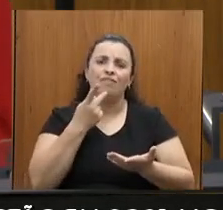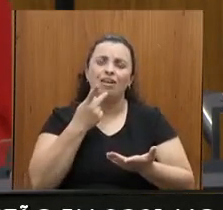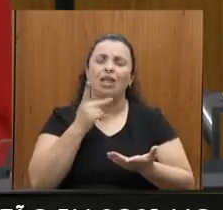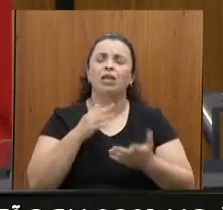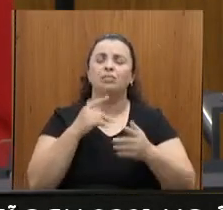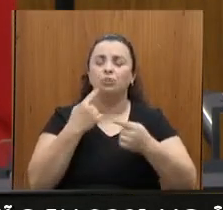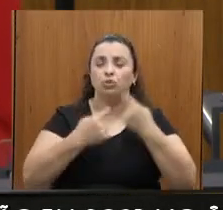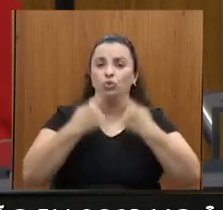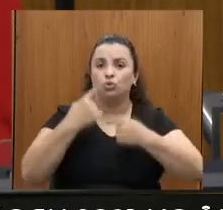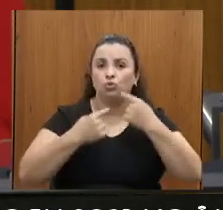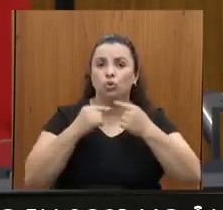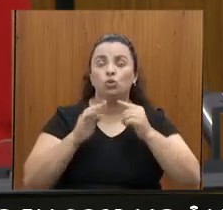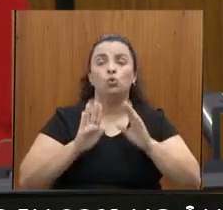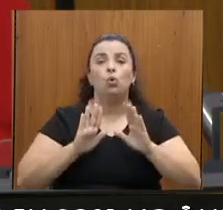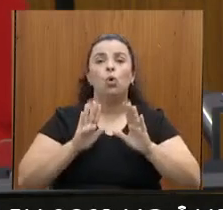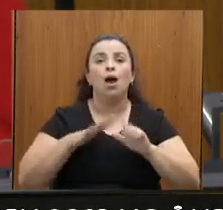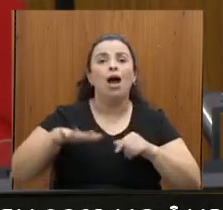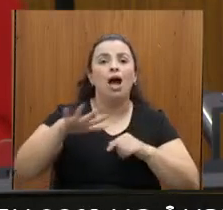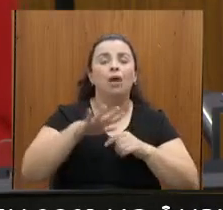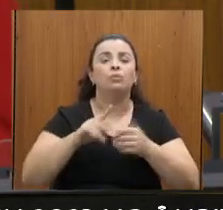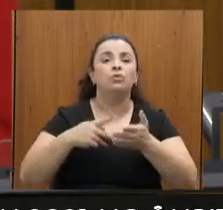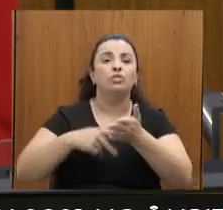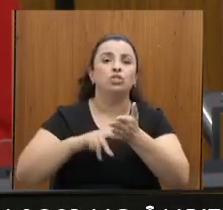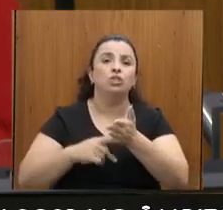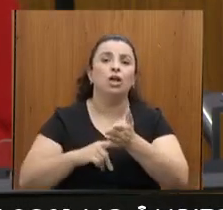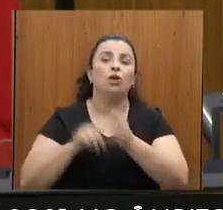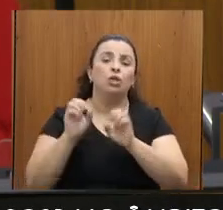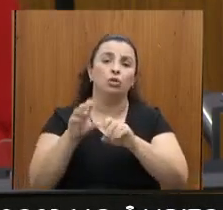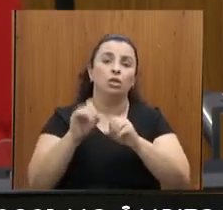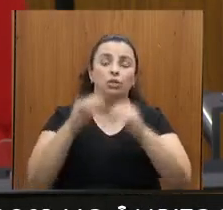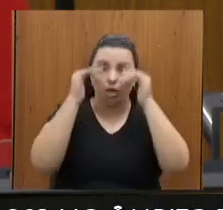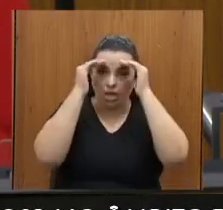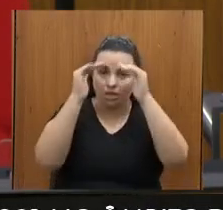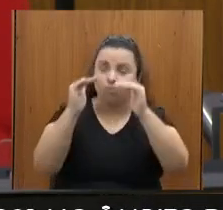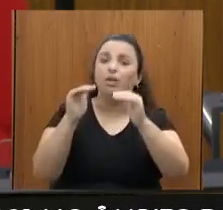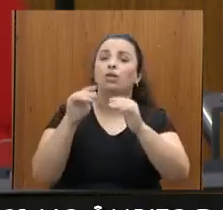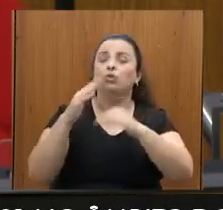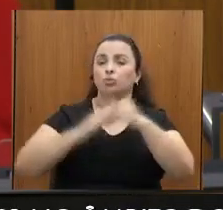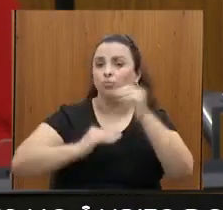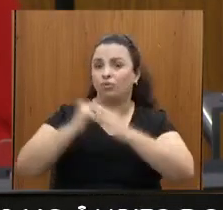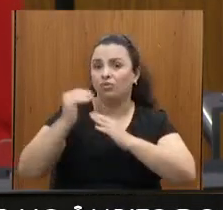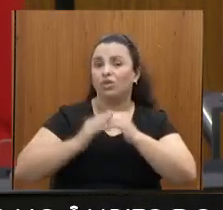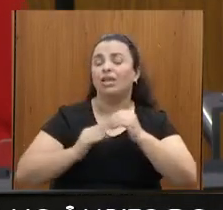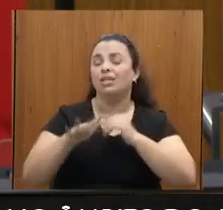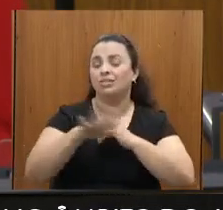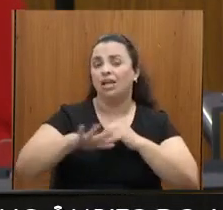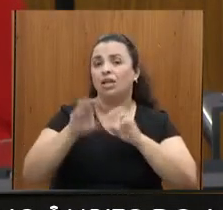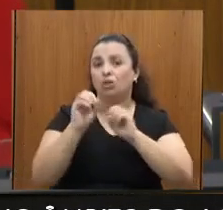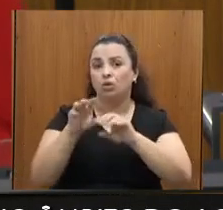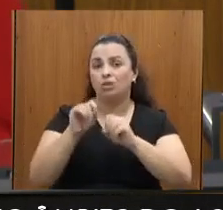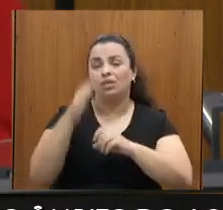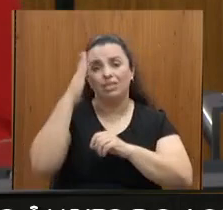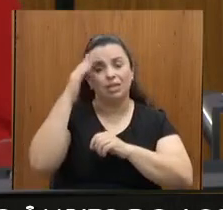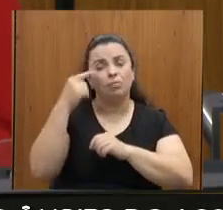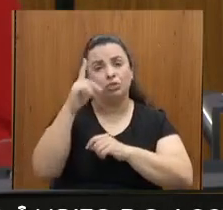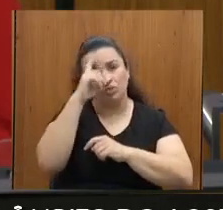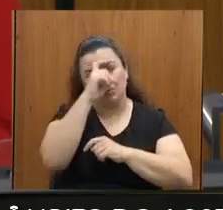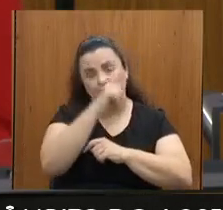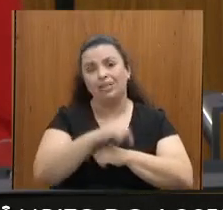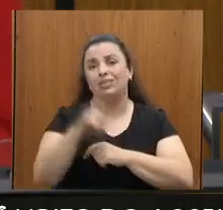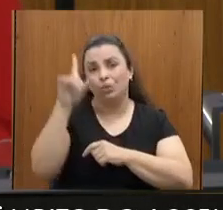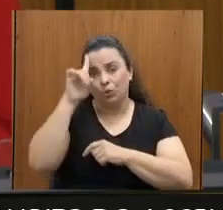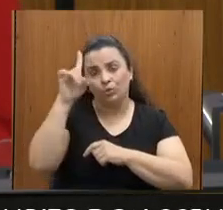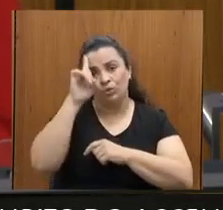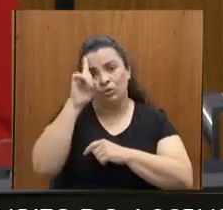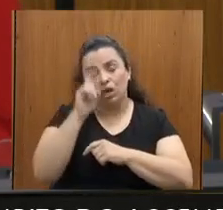educação, em respeito aos meus colegas profissionais da educação e por saber o que eles enfrentam no dia a dia. se nós pudermos ter respostas efetivas,